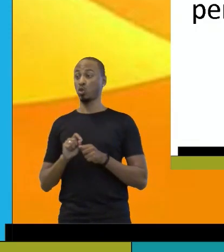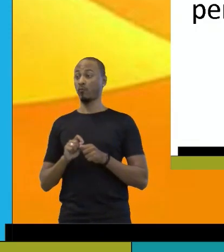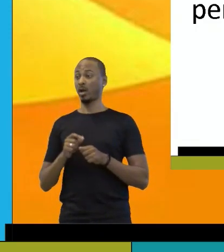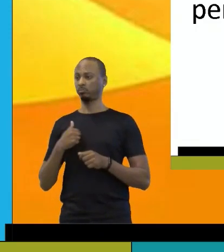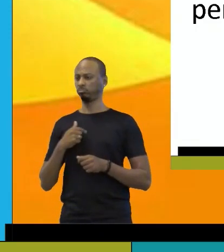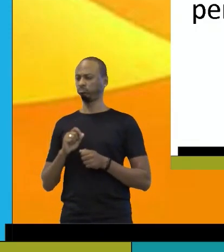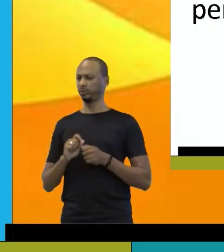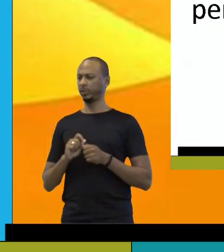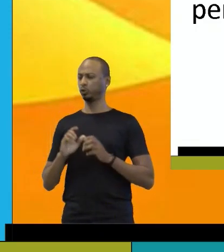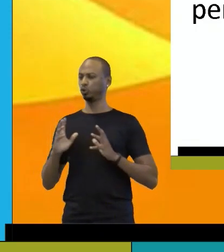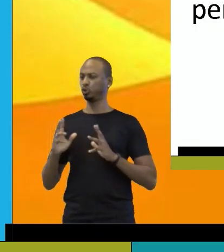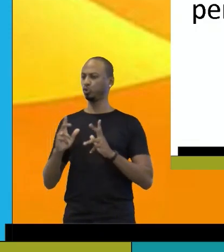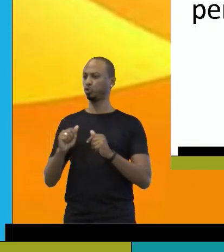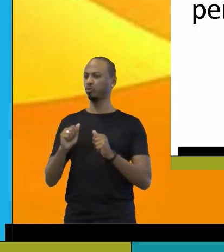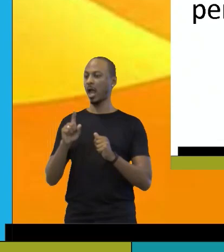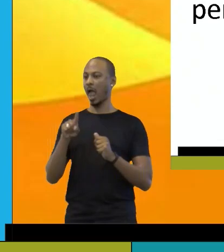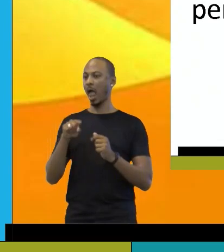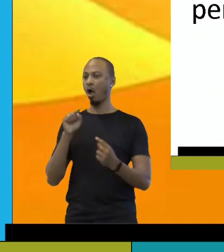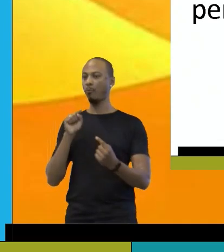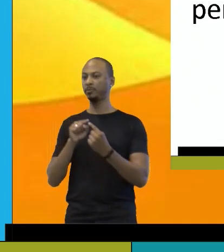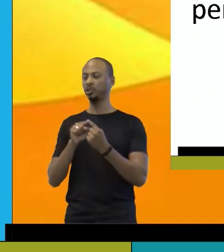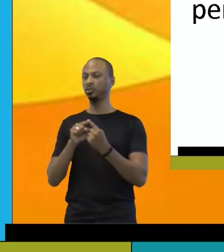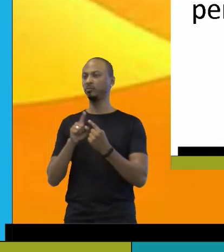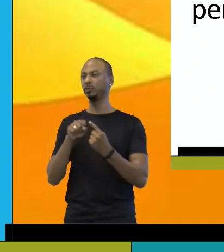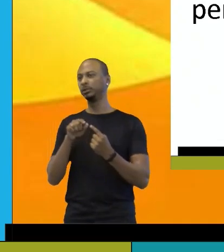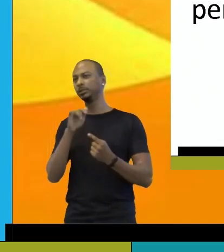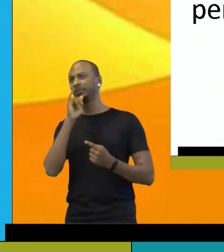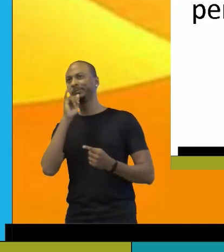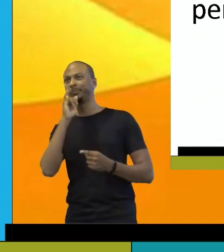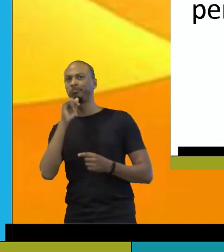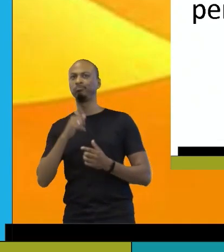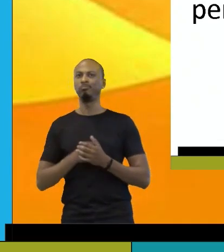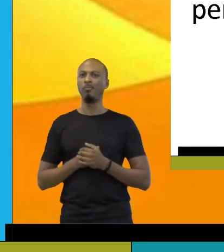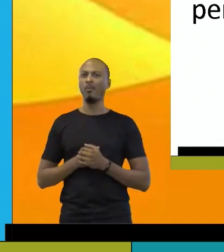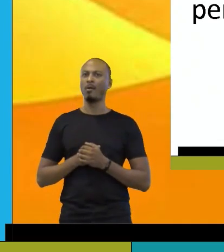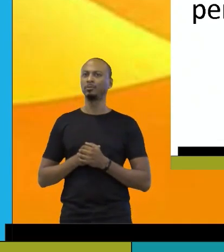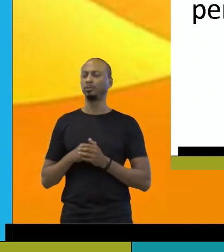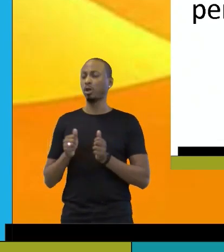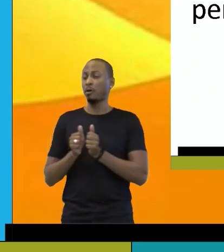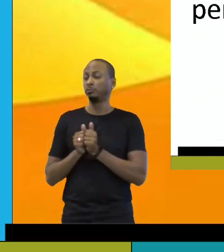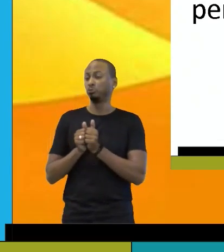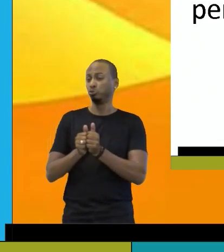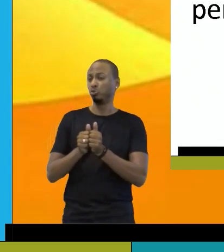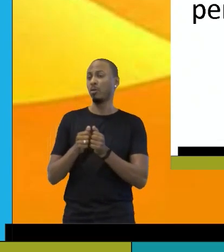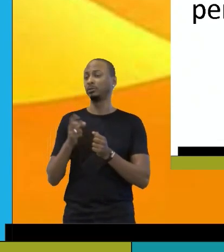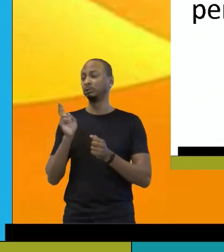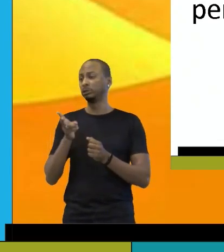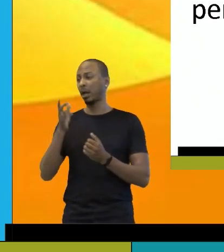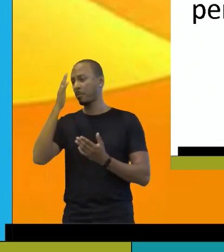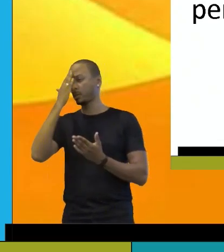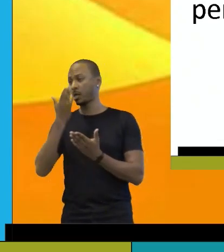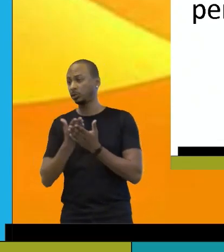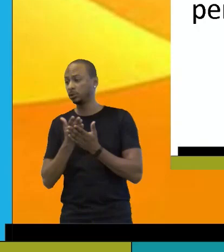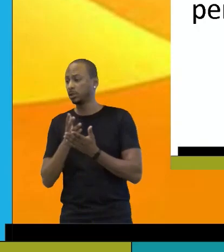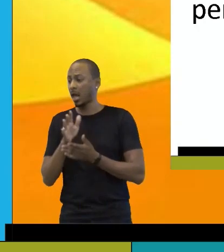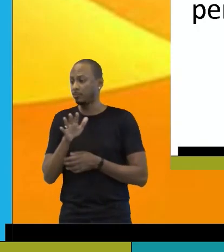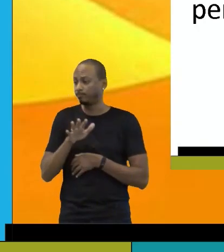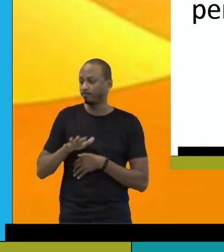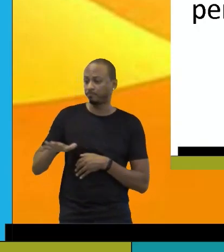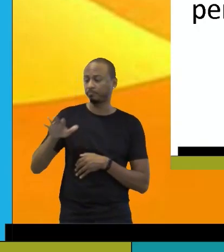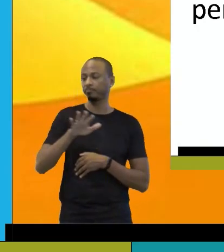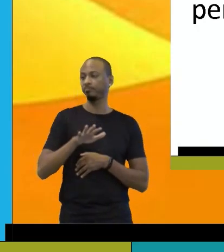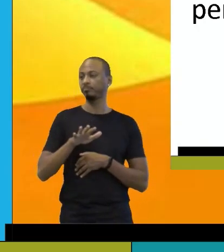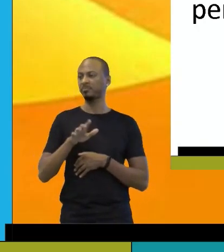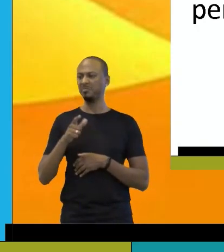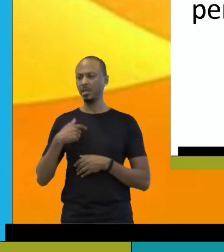coletivo, eu não devo me preocupar com a reputação de cruel. De fato, com